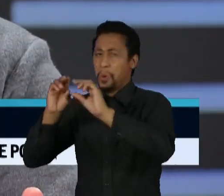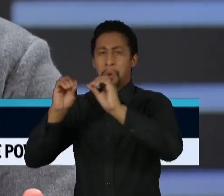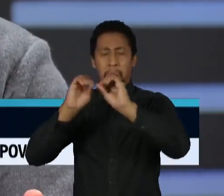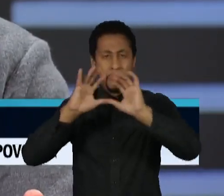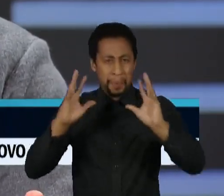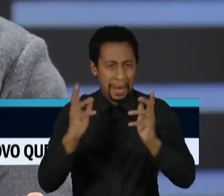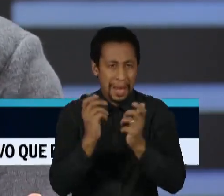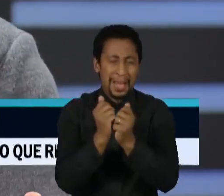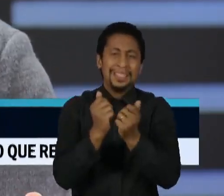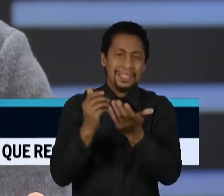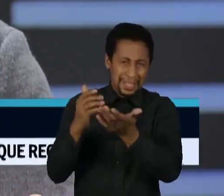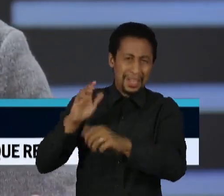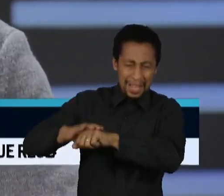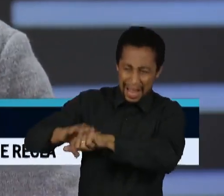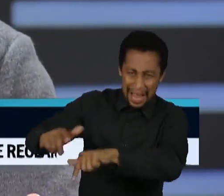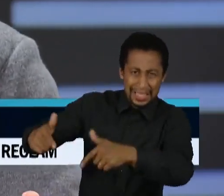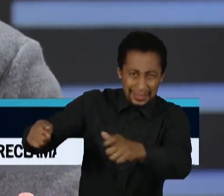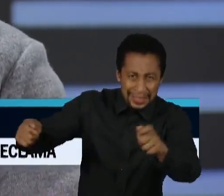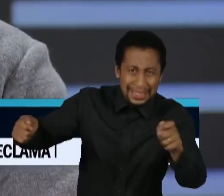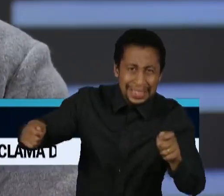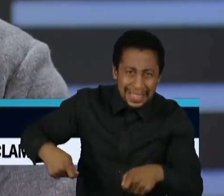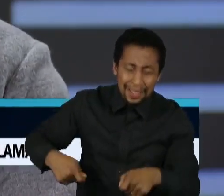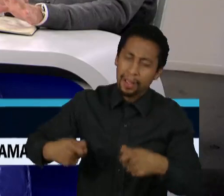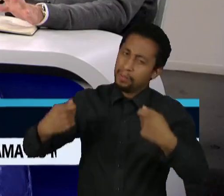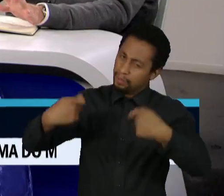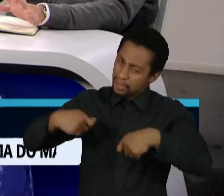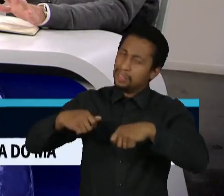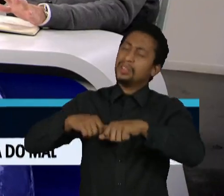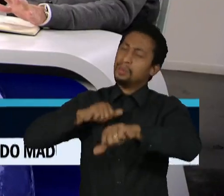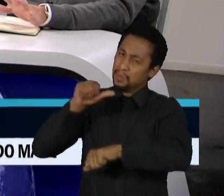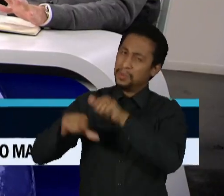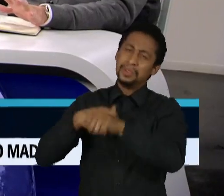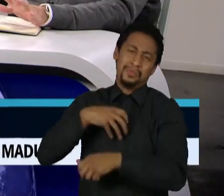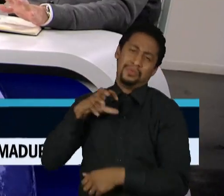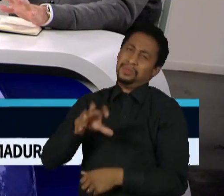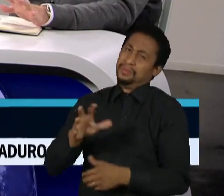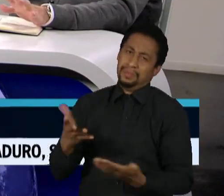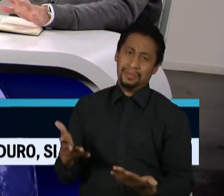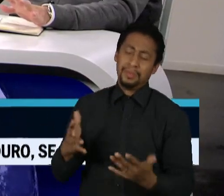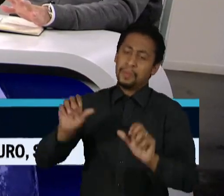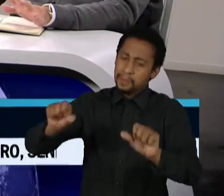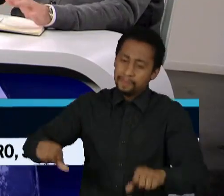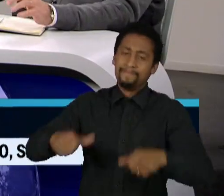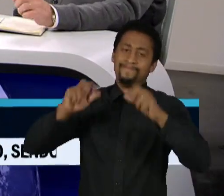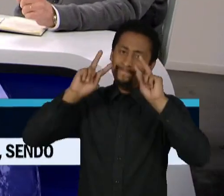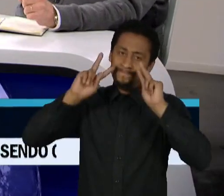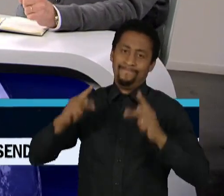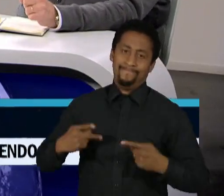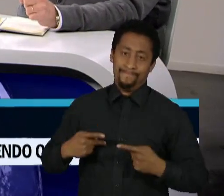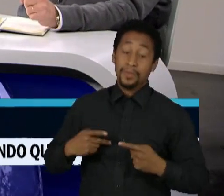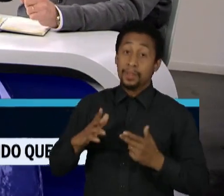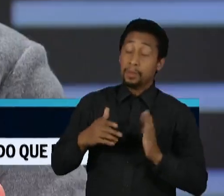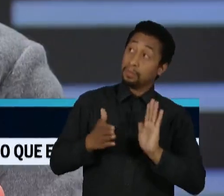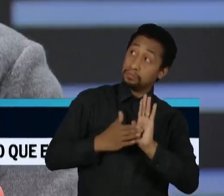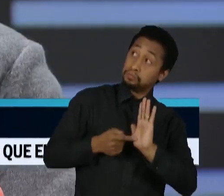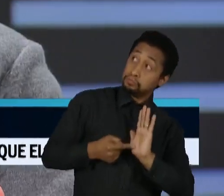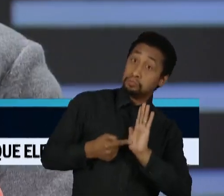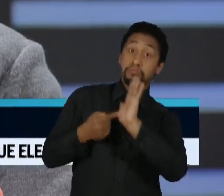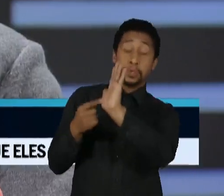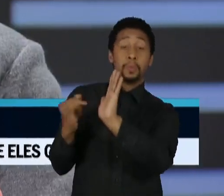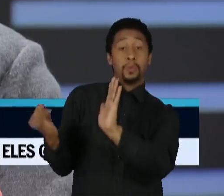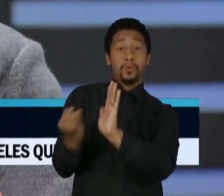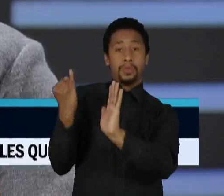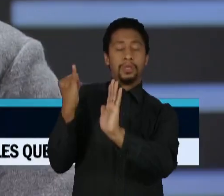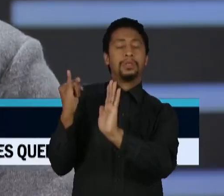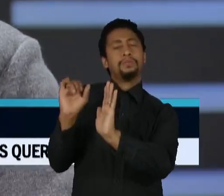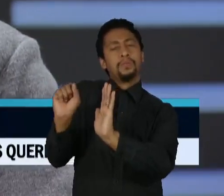queremos pensar um futuro melhor para a humanidade agora o sinal é o importante foi dado agora nós temos que fazer a